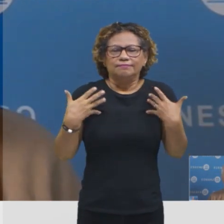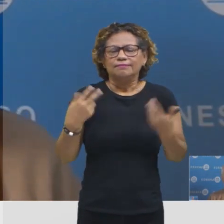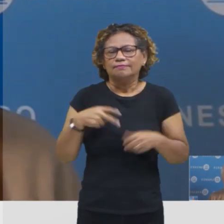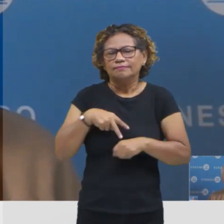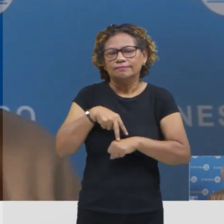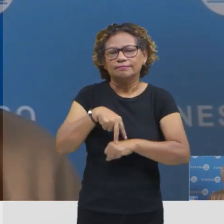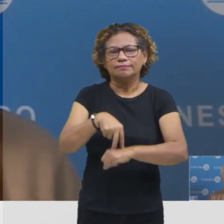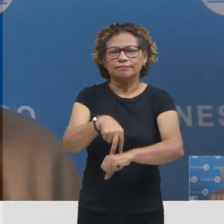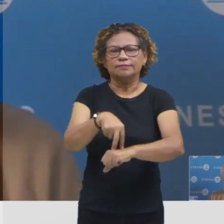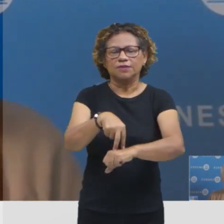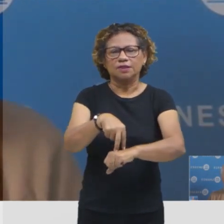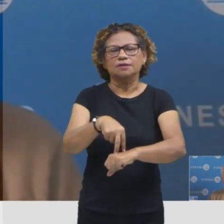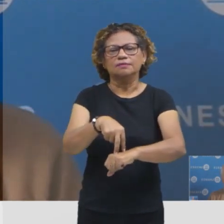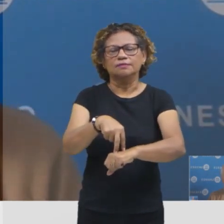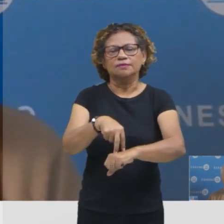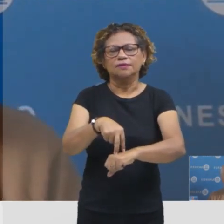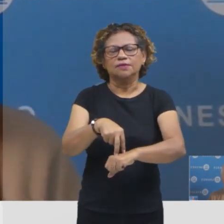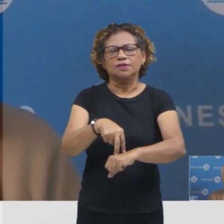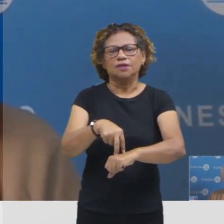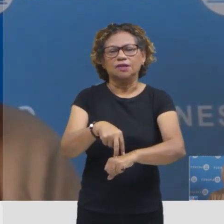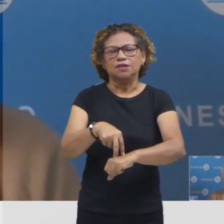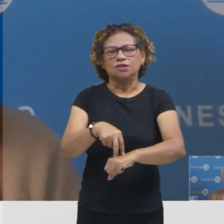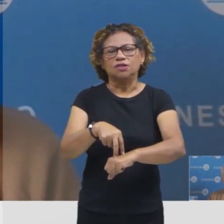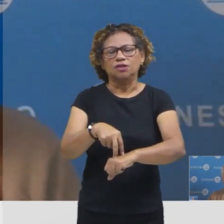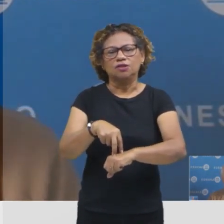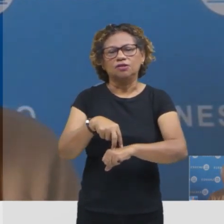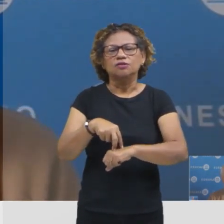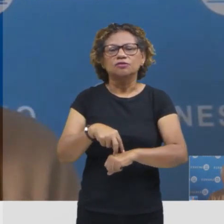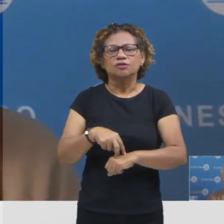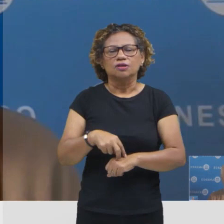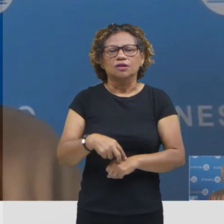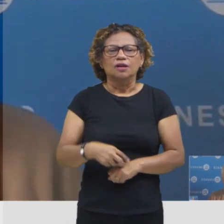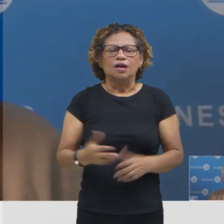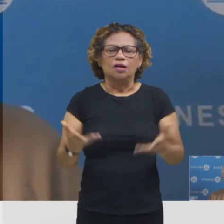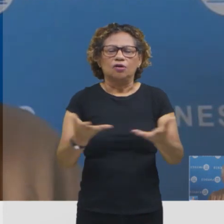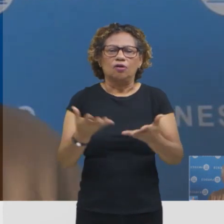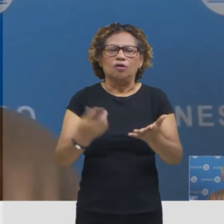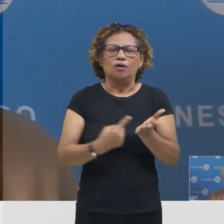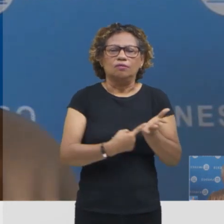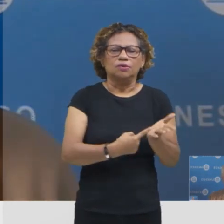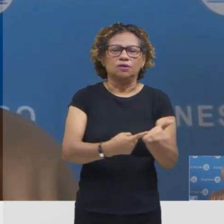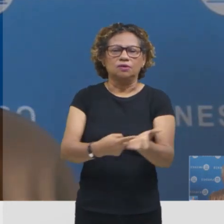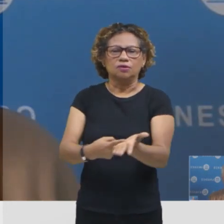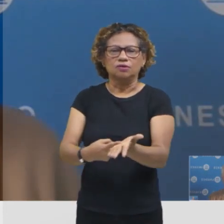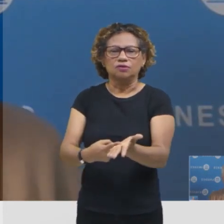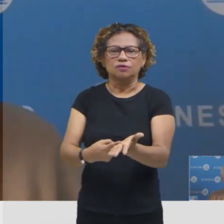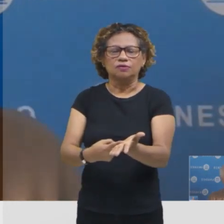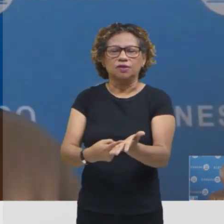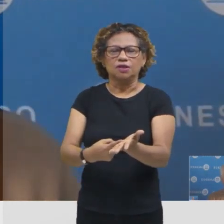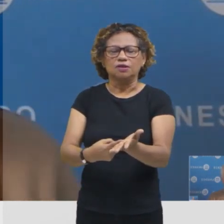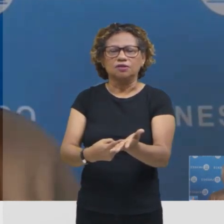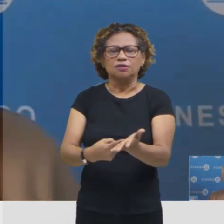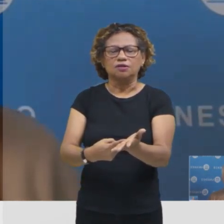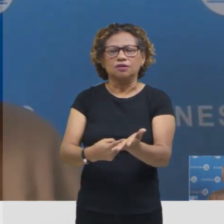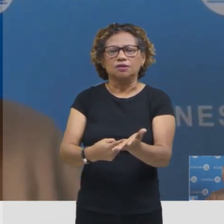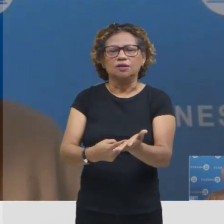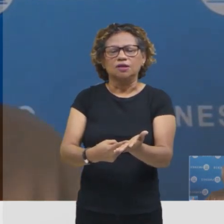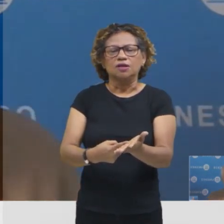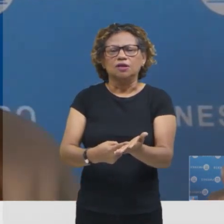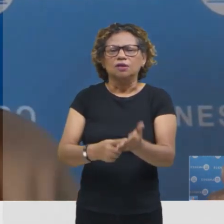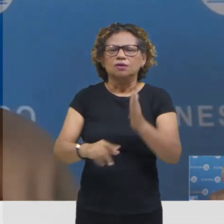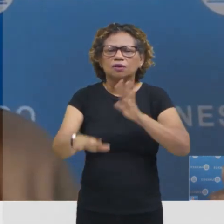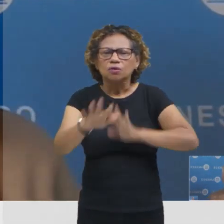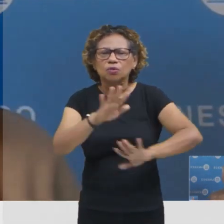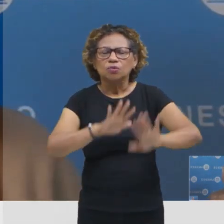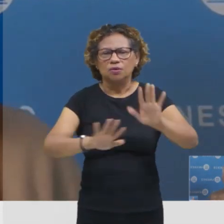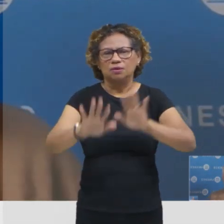isso que me permite estar aqui convosco, agradecendo o vosso convite e desejando a todos que se cuidem, que